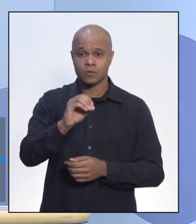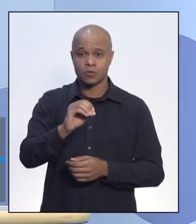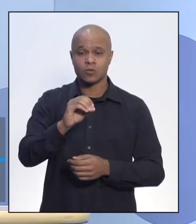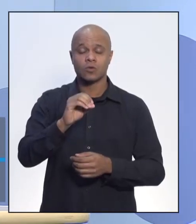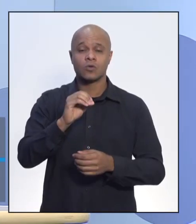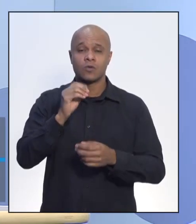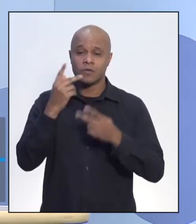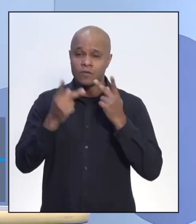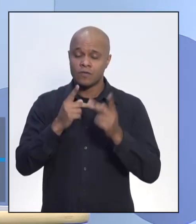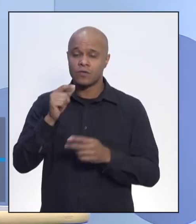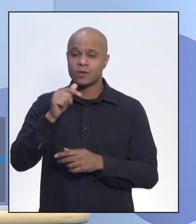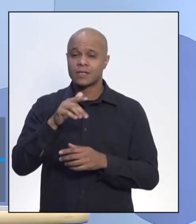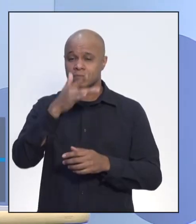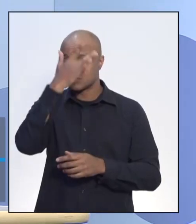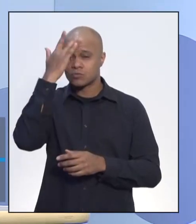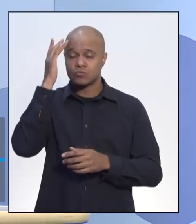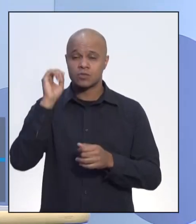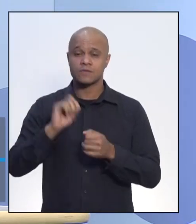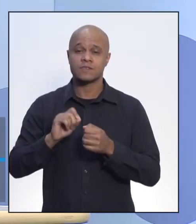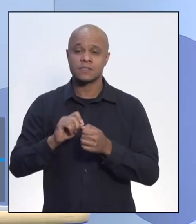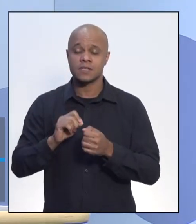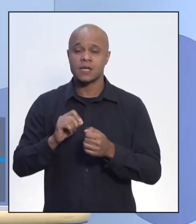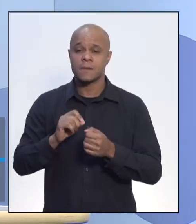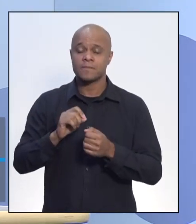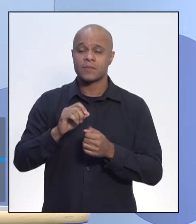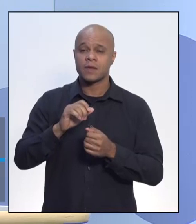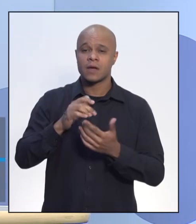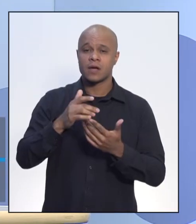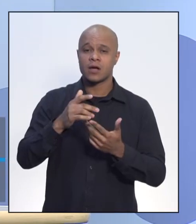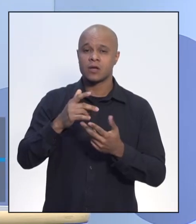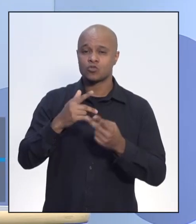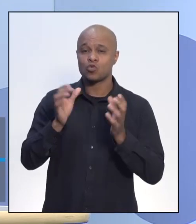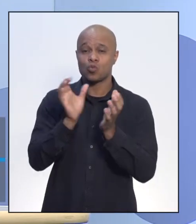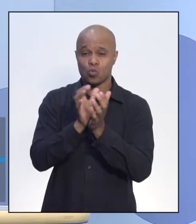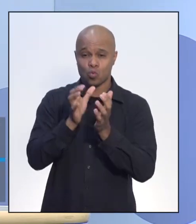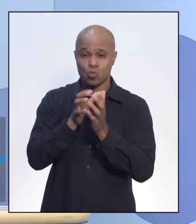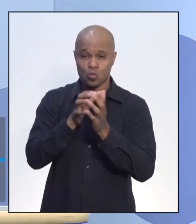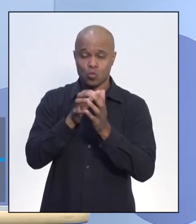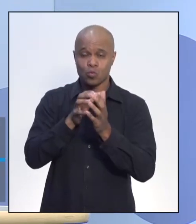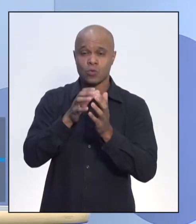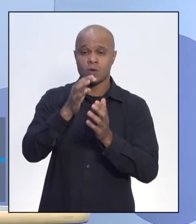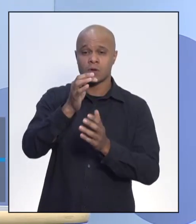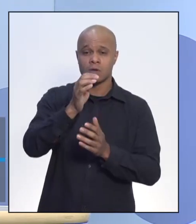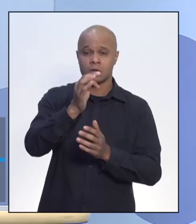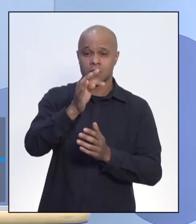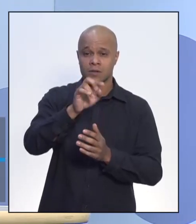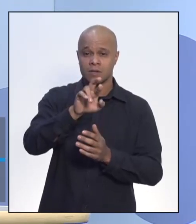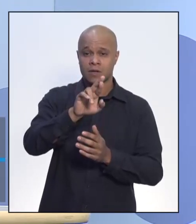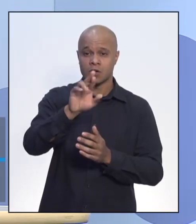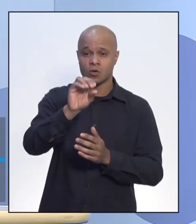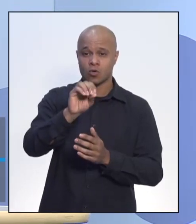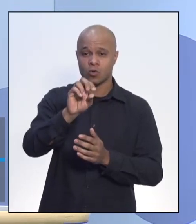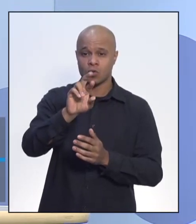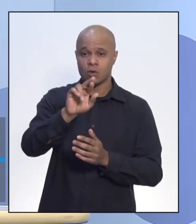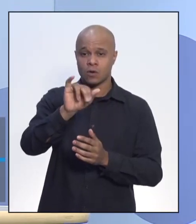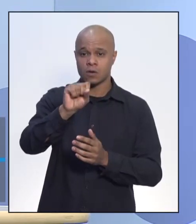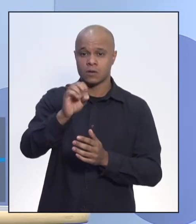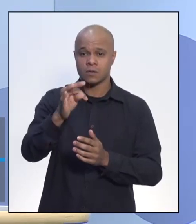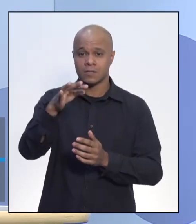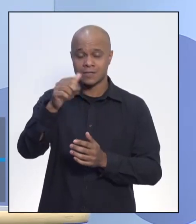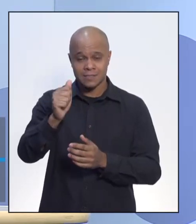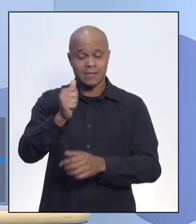Al-Qaeda que participaram desses atentados, eles foram treinados nos próprios Estados Unidos, e é interessante a